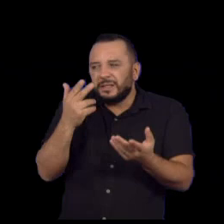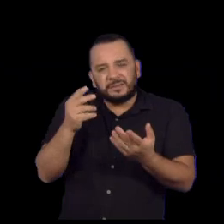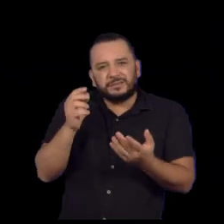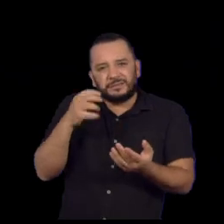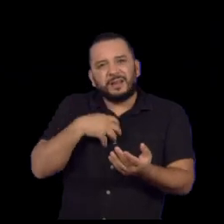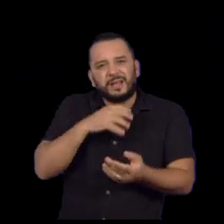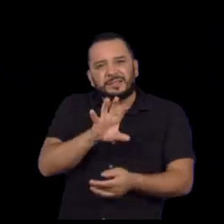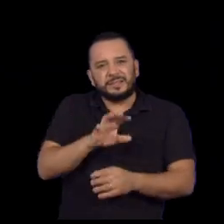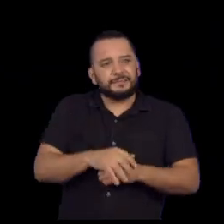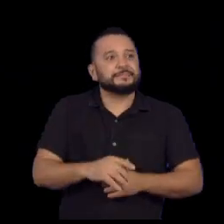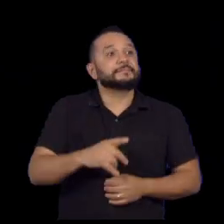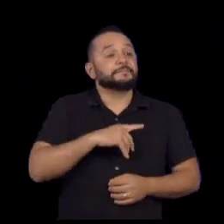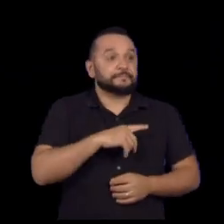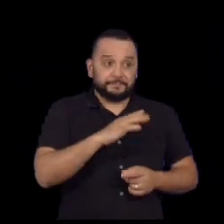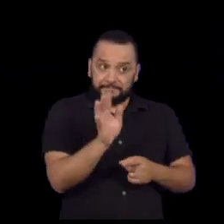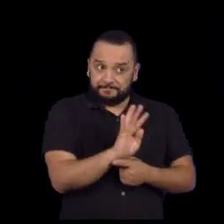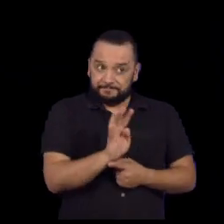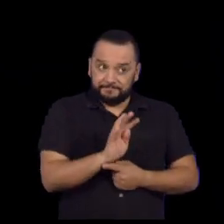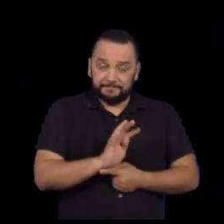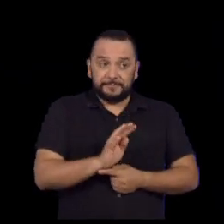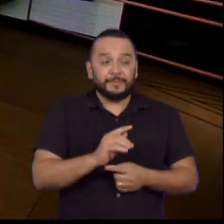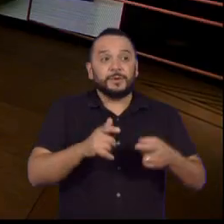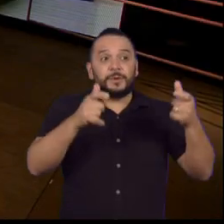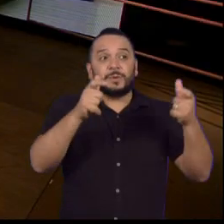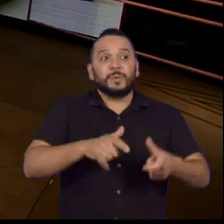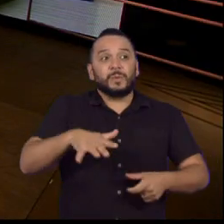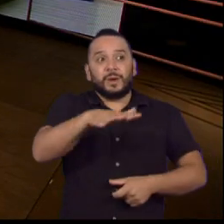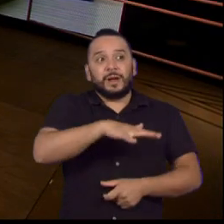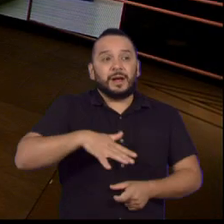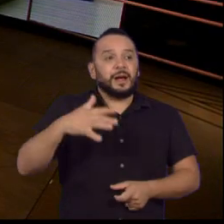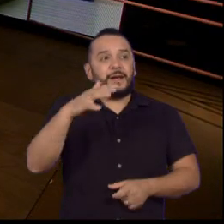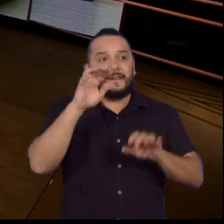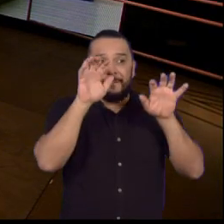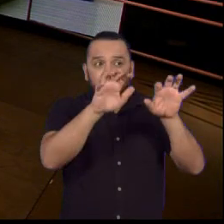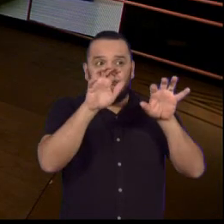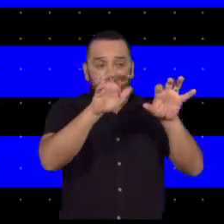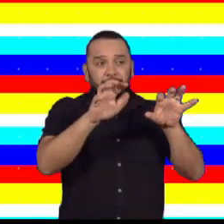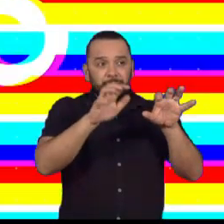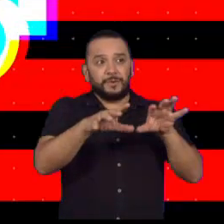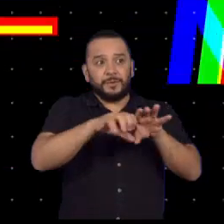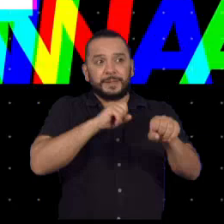gente preparou um vídeo sobre um espaço que foi fundamental na sua formação. Vamos dar uma olhada?